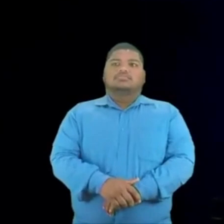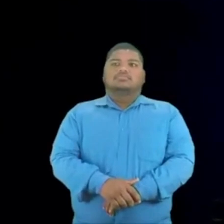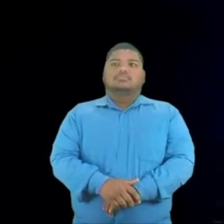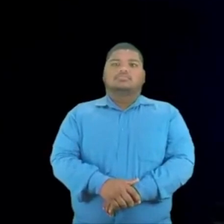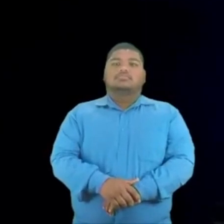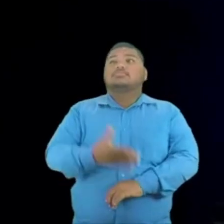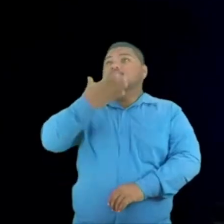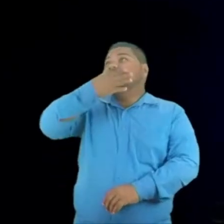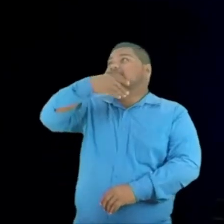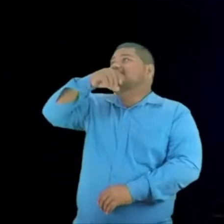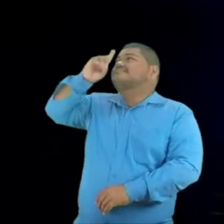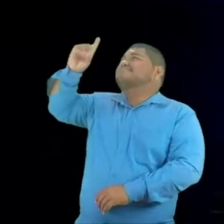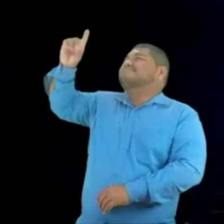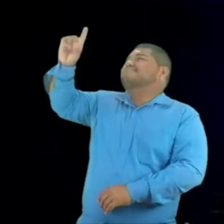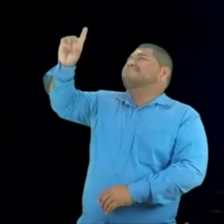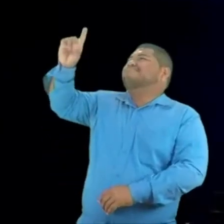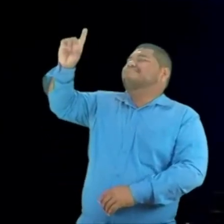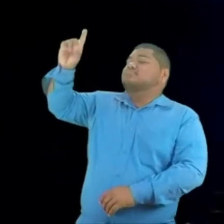Pai,